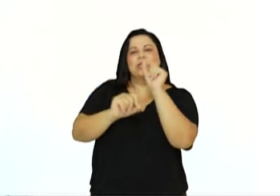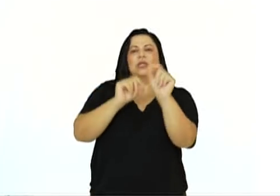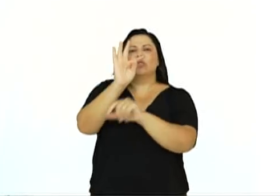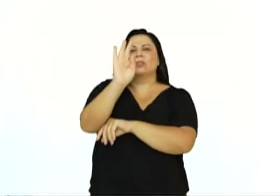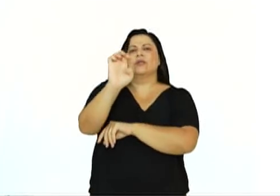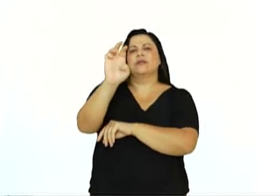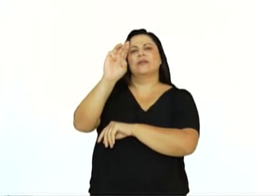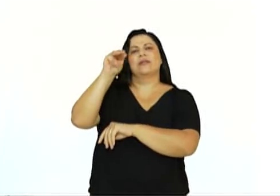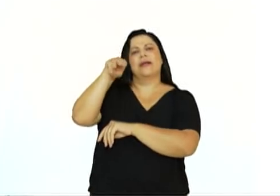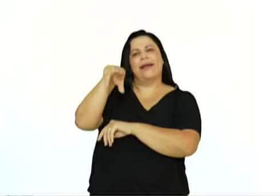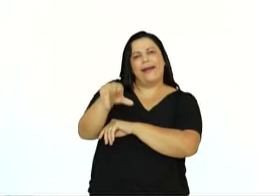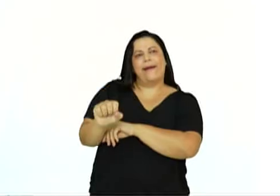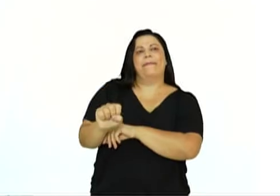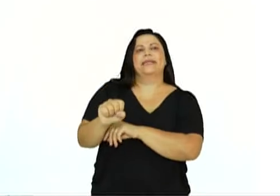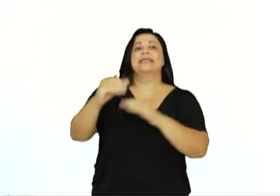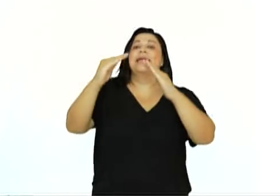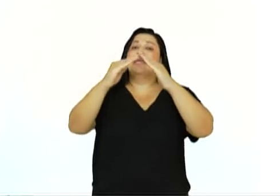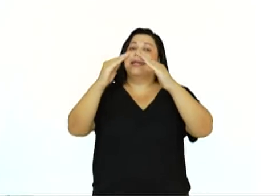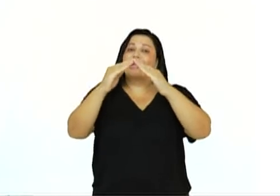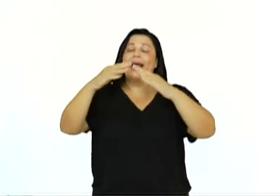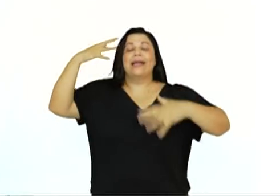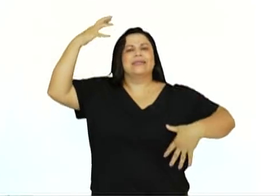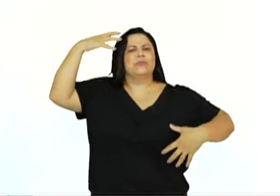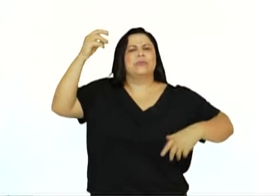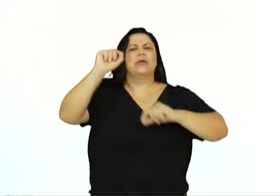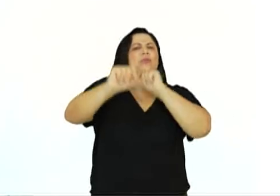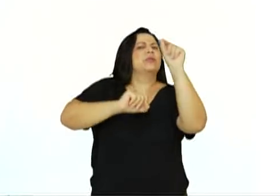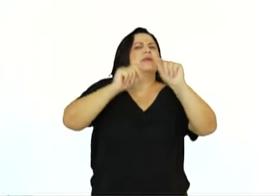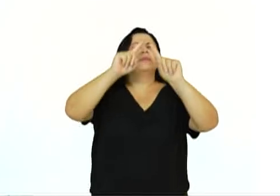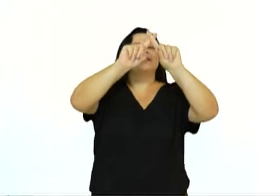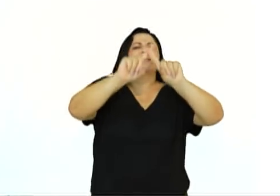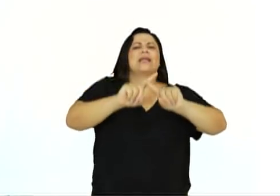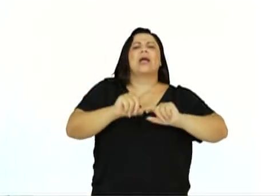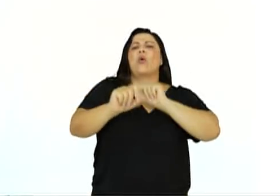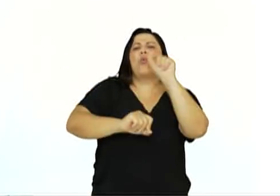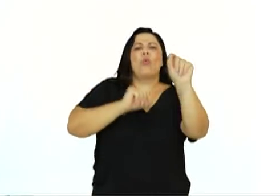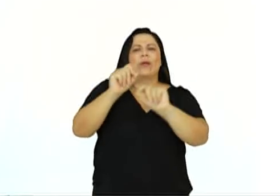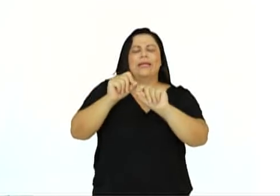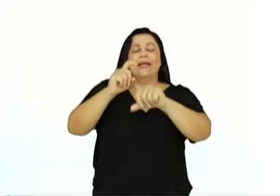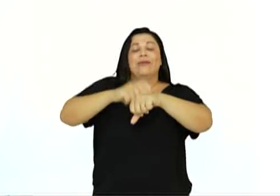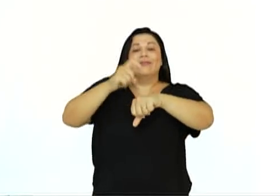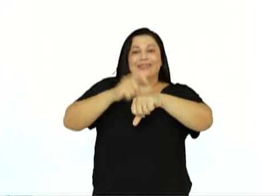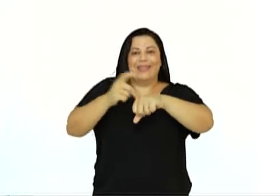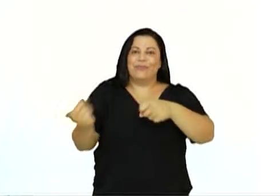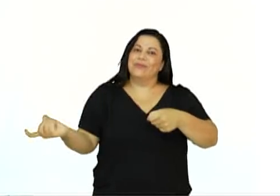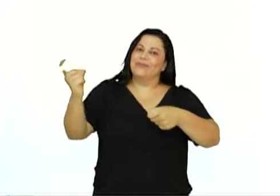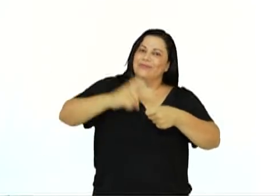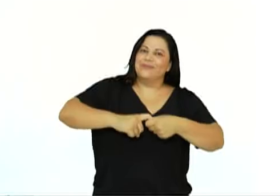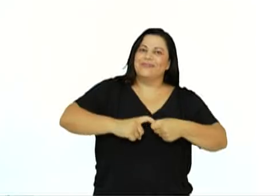banho, podemos citar que, deixar um tempo na tela, quando a gente voltar, a gente faz aquela correção juntos. Vamos lá.